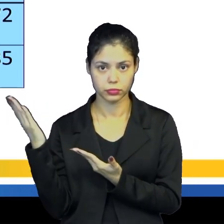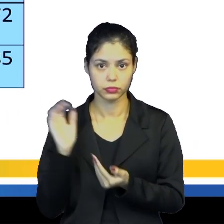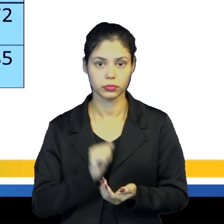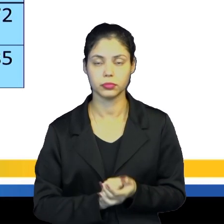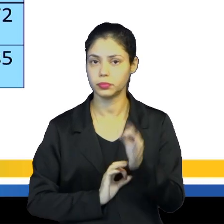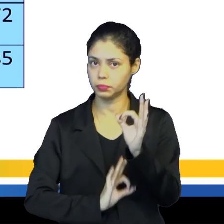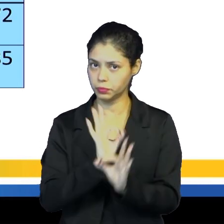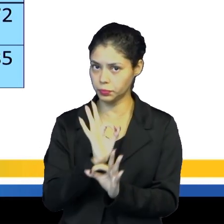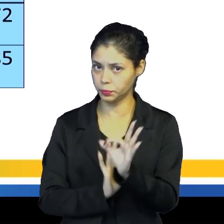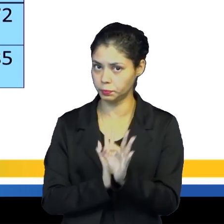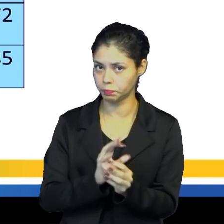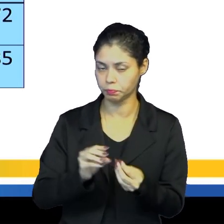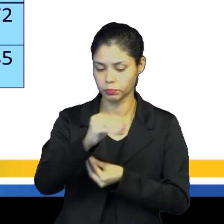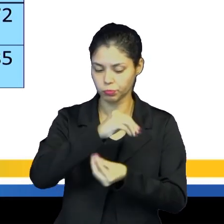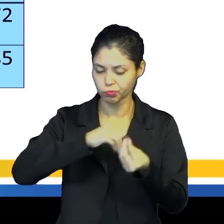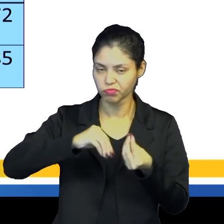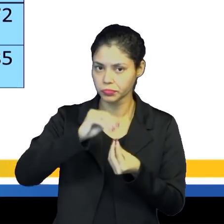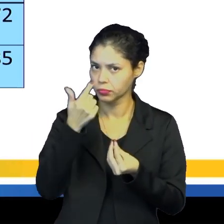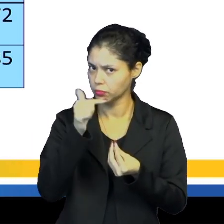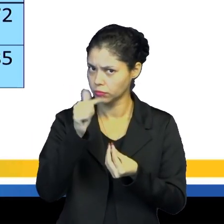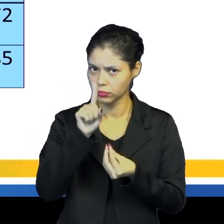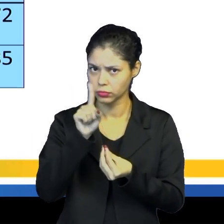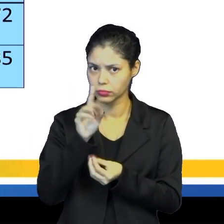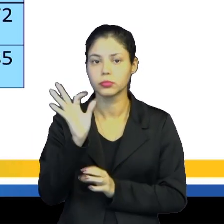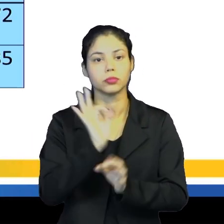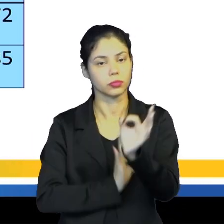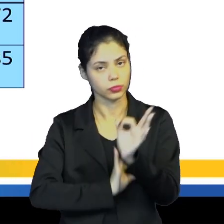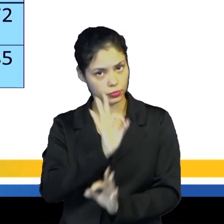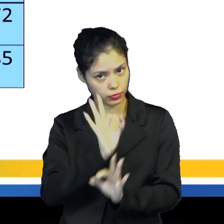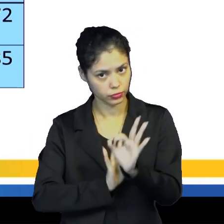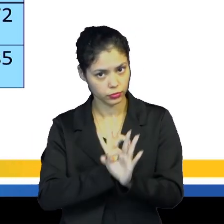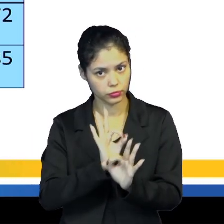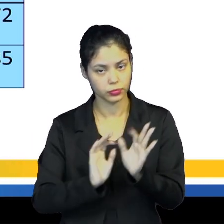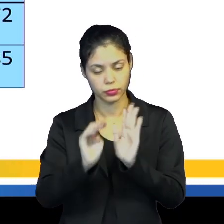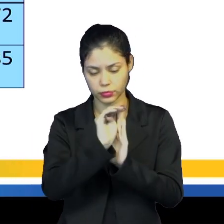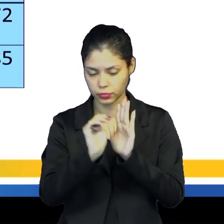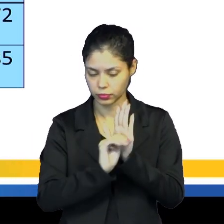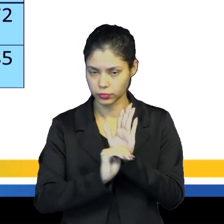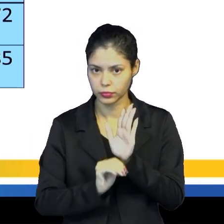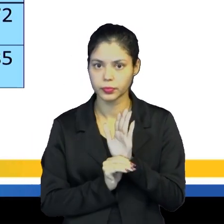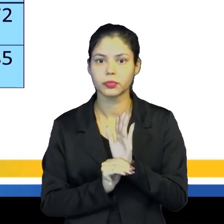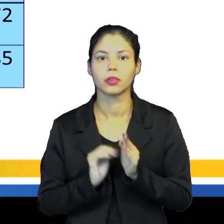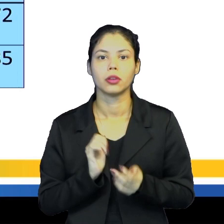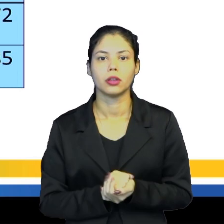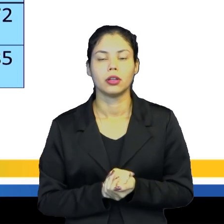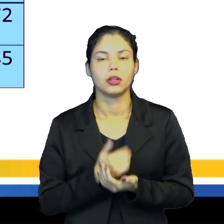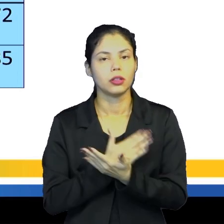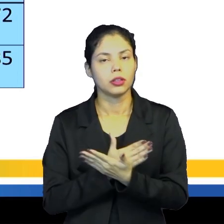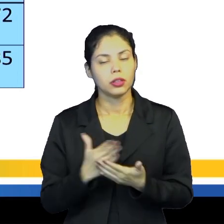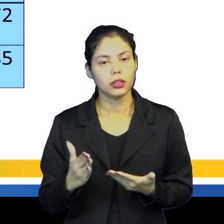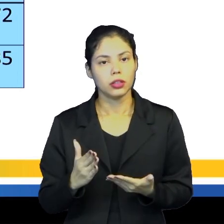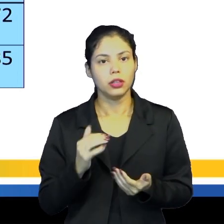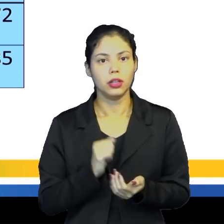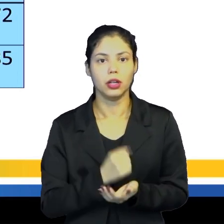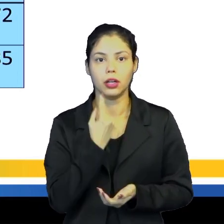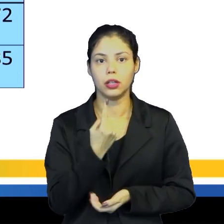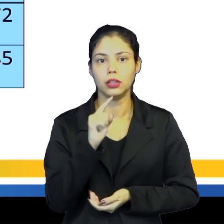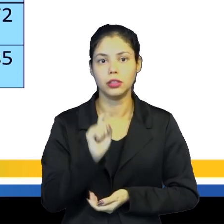tabela ordenada. Tudo bem? Como assim? Então observa aí que ela vai começar